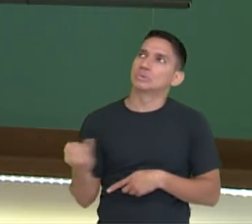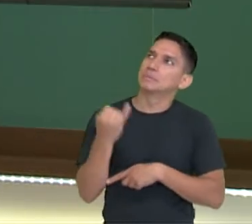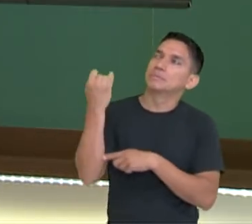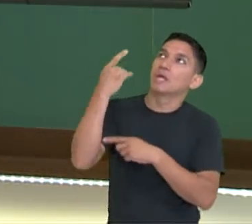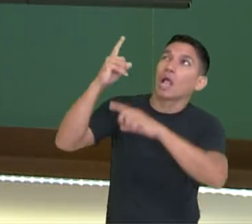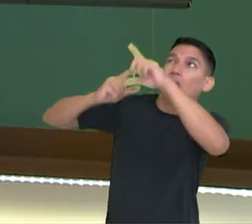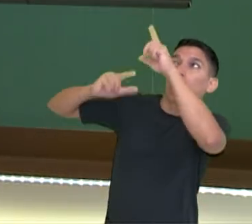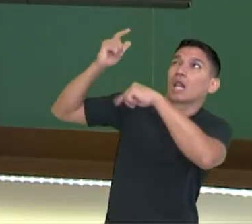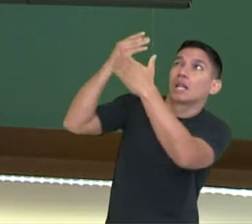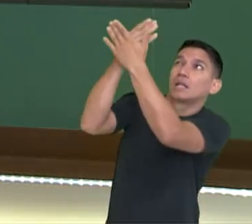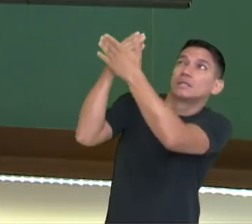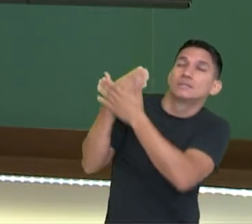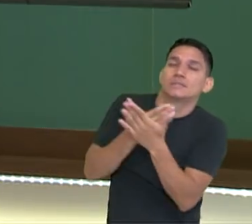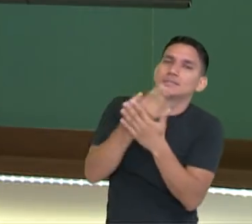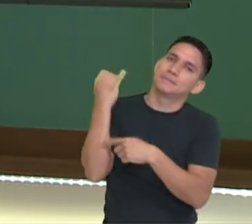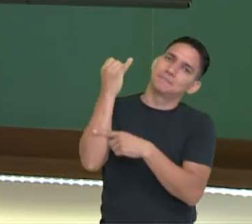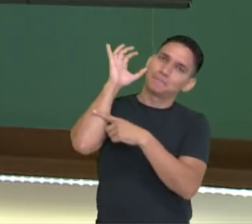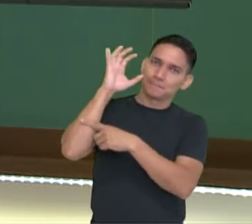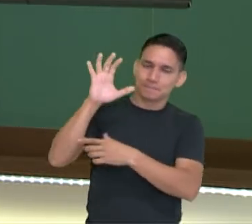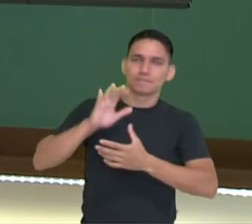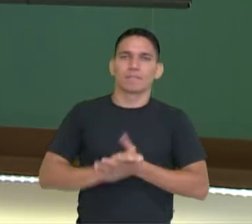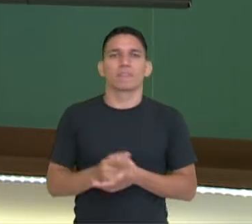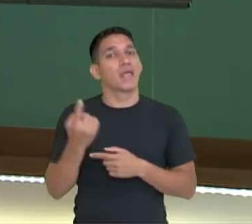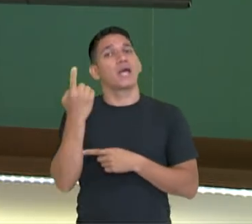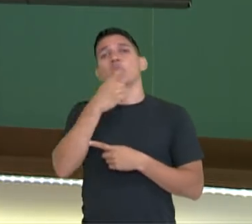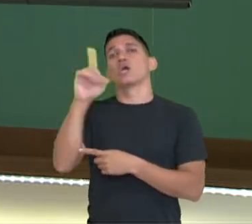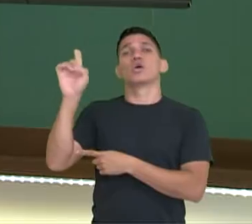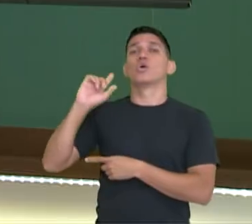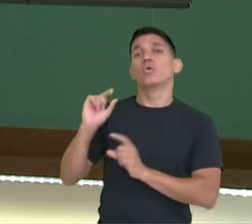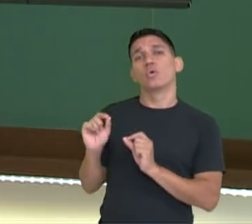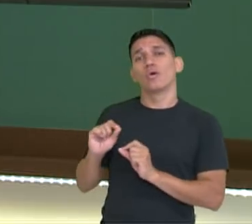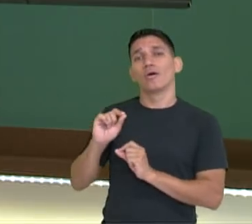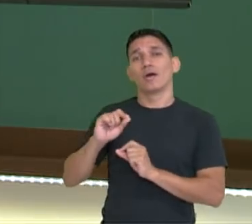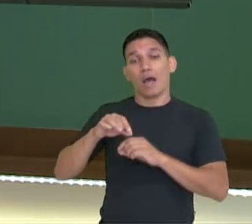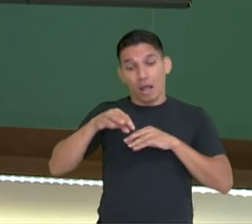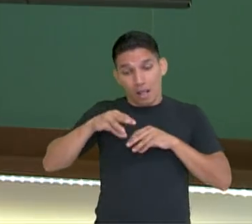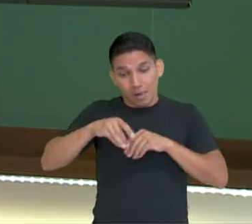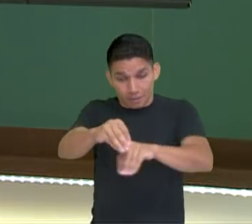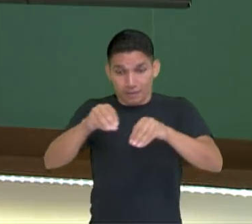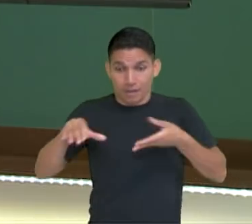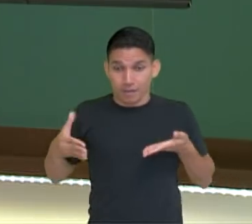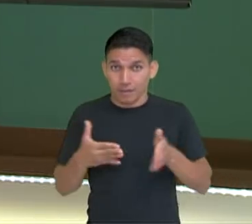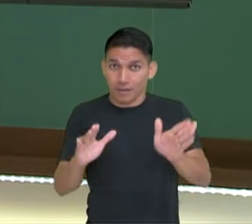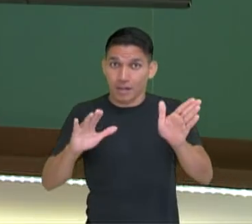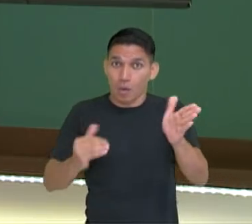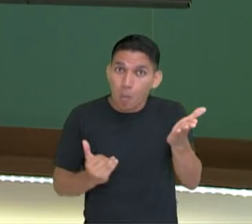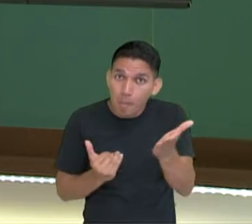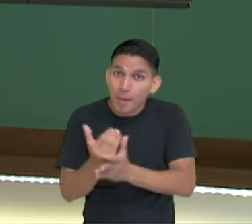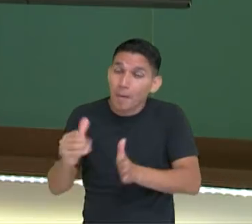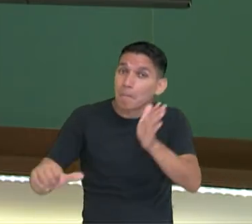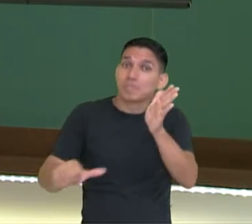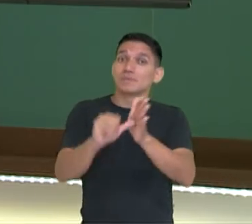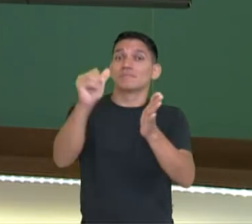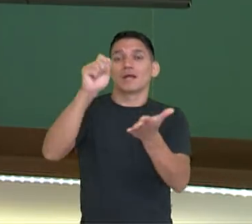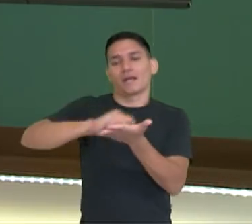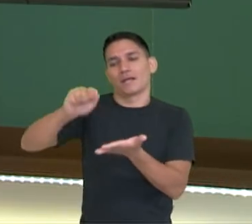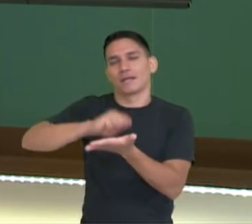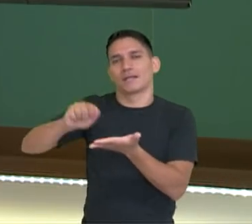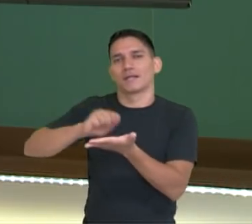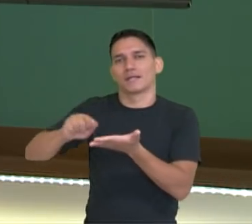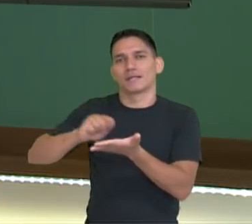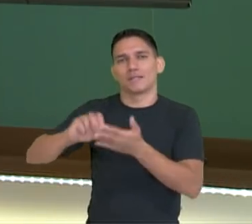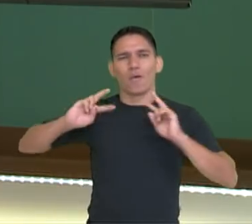muito importante para eles. E por último, a Mesopotâmia desenvolveu uma das primeiras escritas da humanidade, a escrita